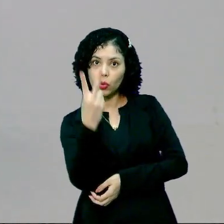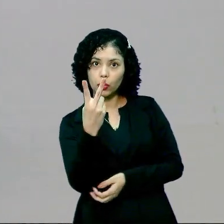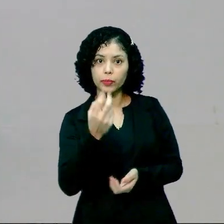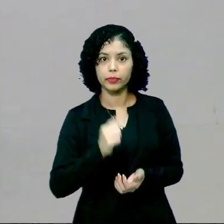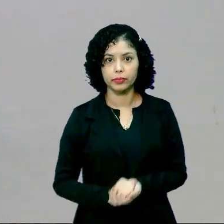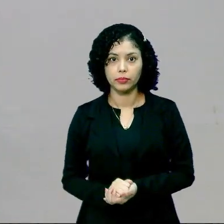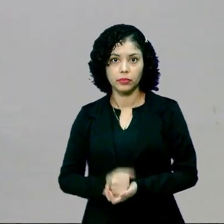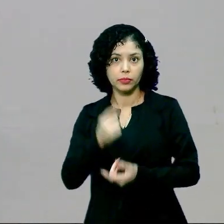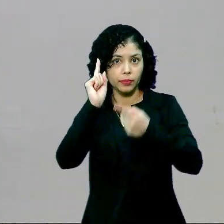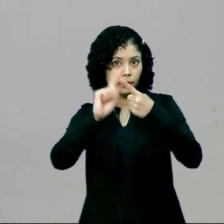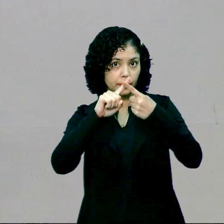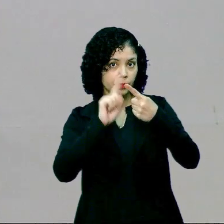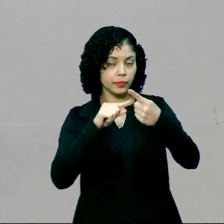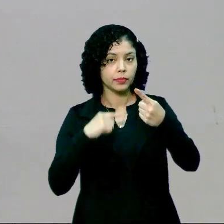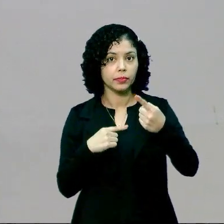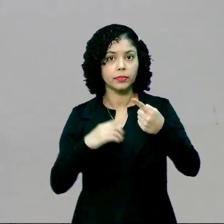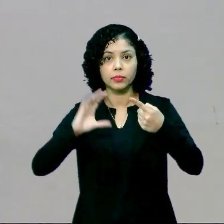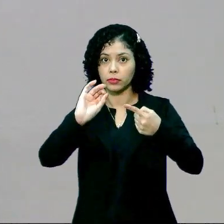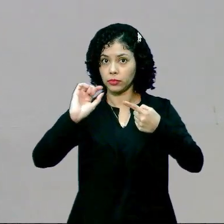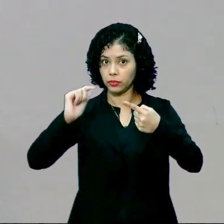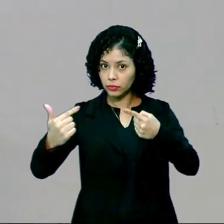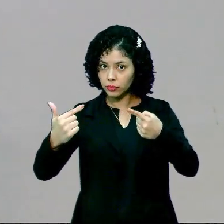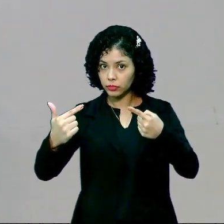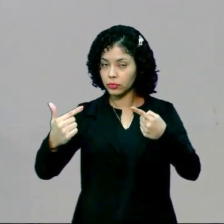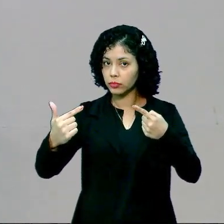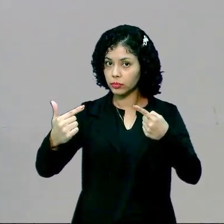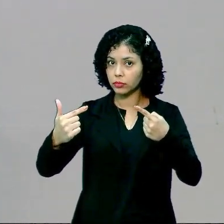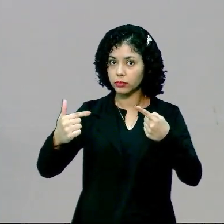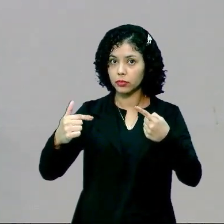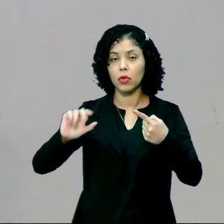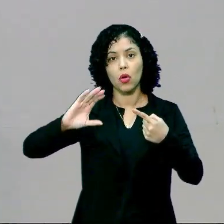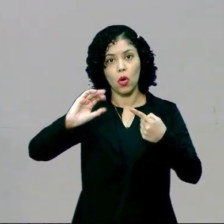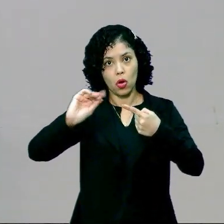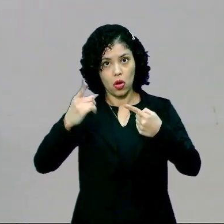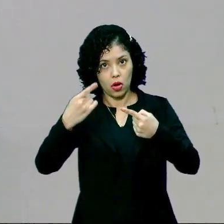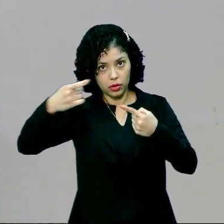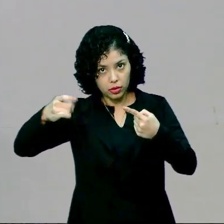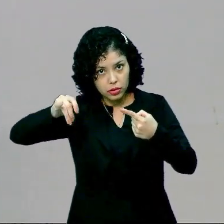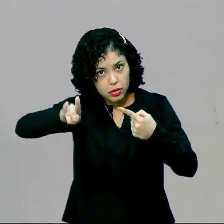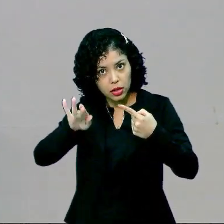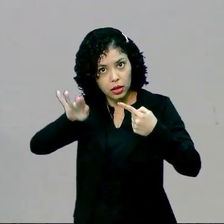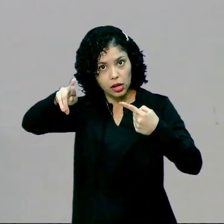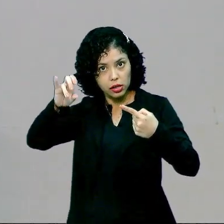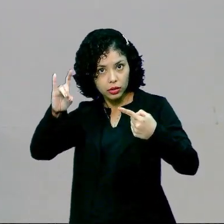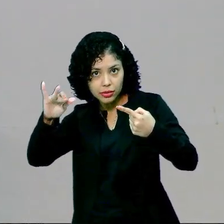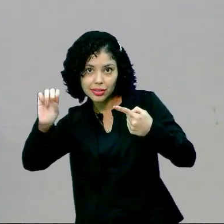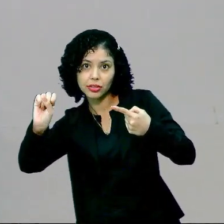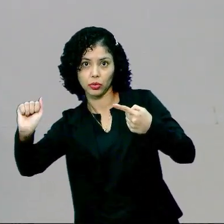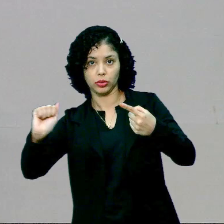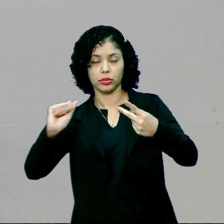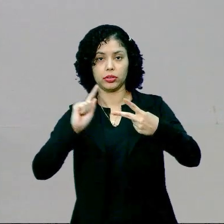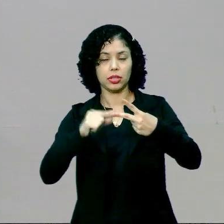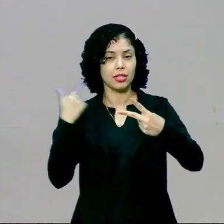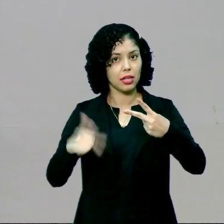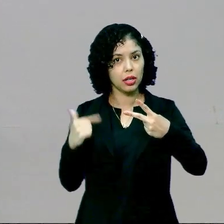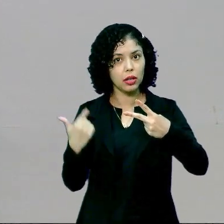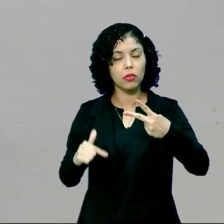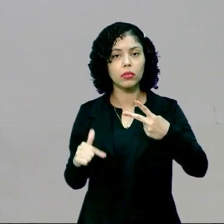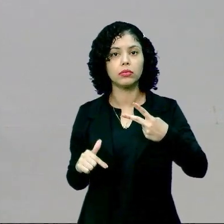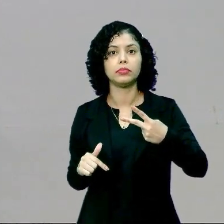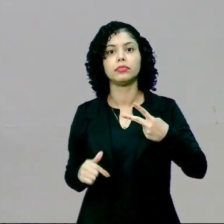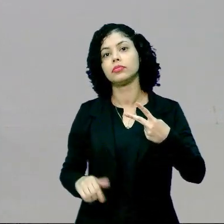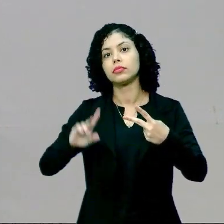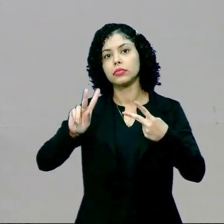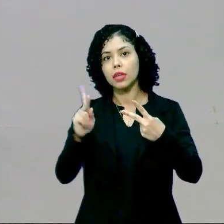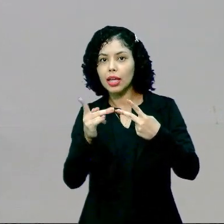tipos de ácidos um que tem oxigênio vamos chamar de oxiácido e um que não tem esse oxigênio nós vamos chamar então